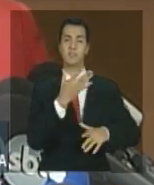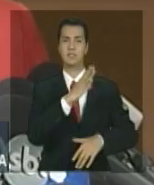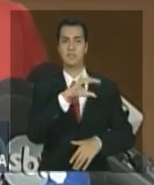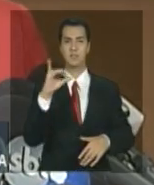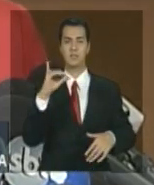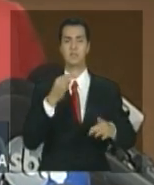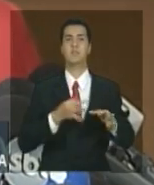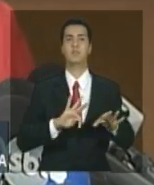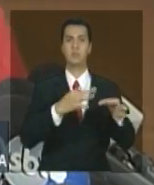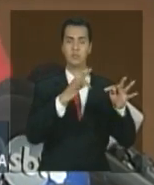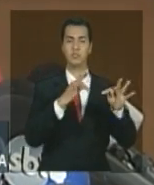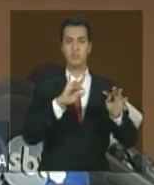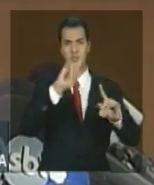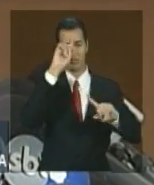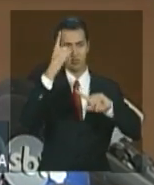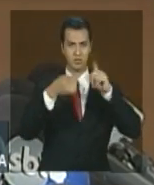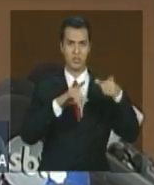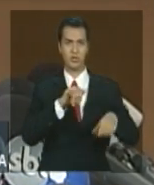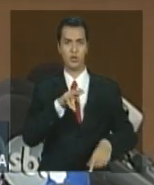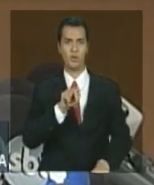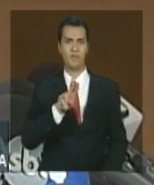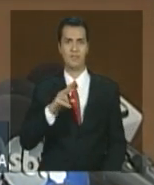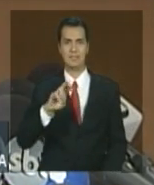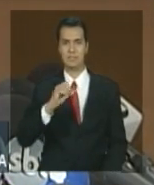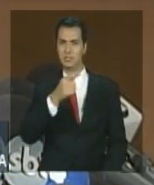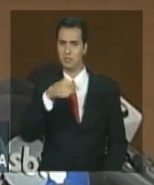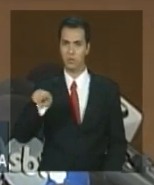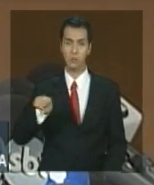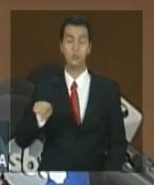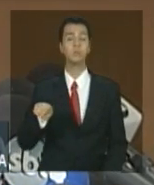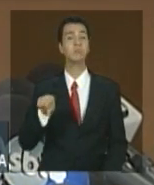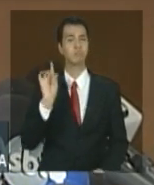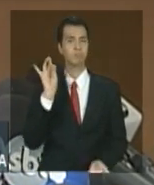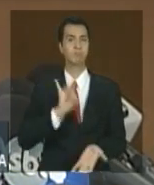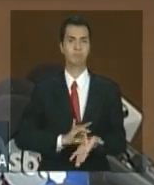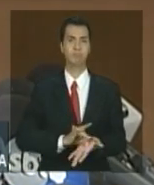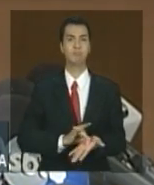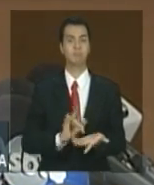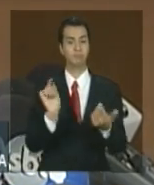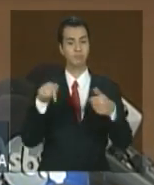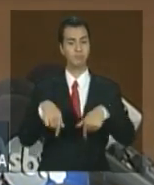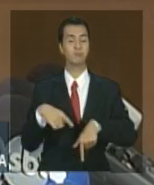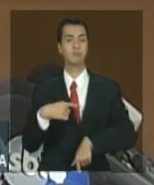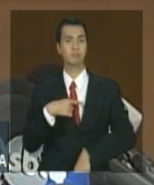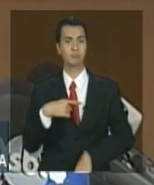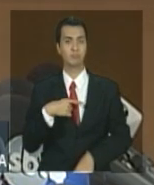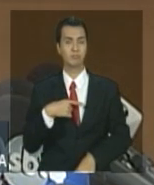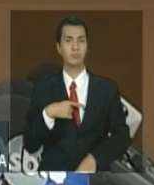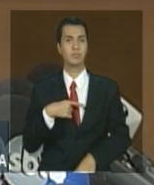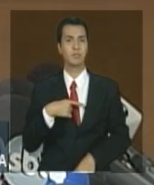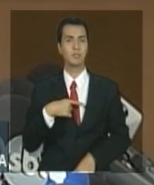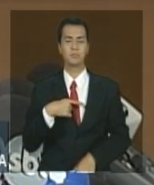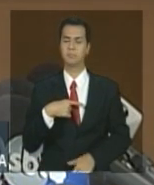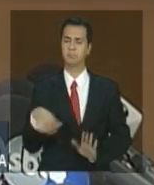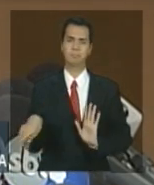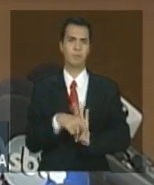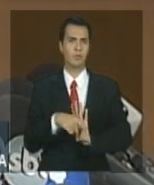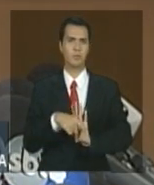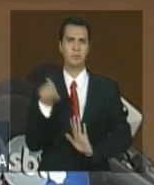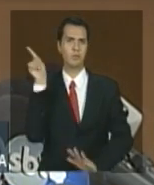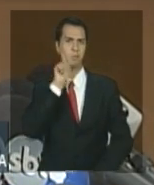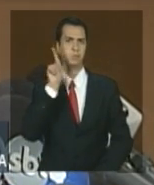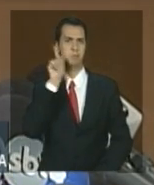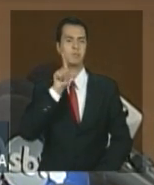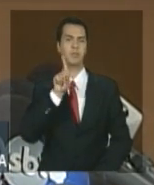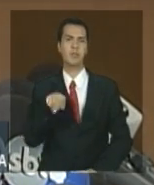e inovação. É, de fato, uma característica da economia